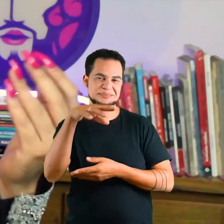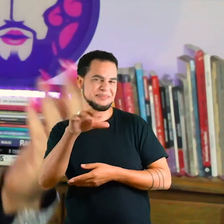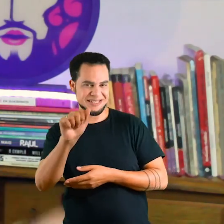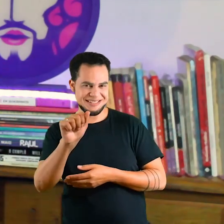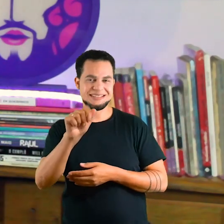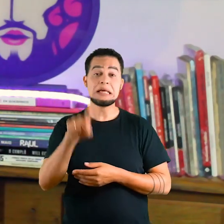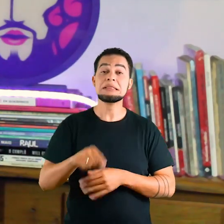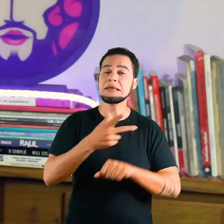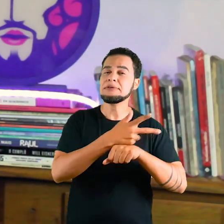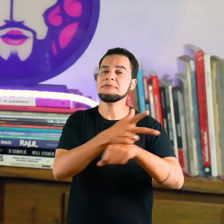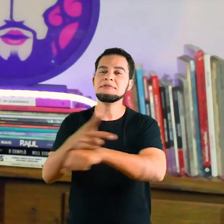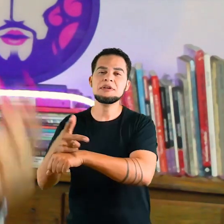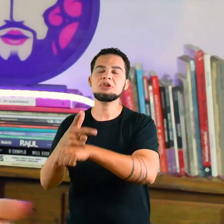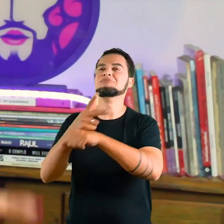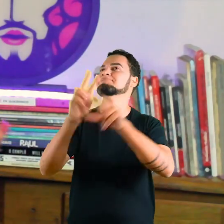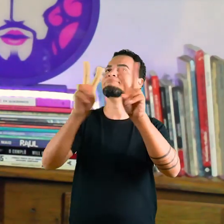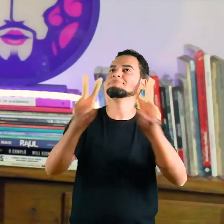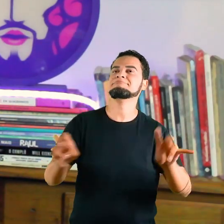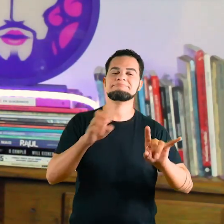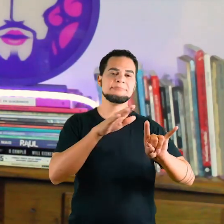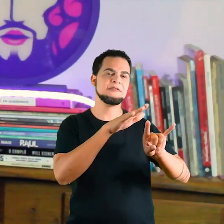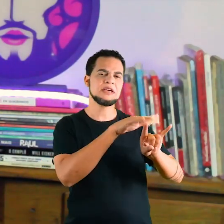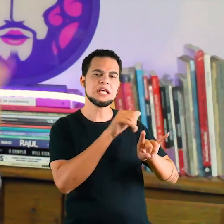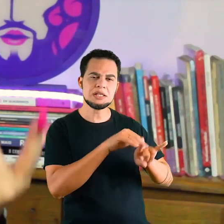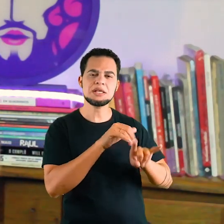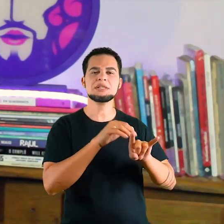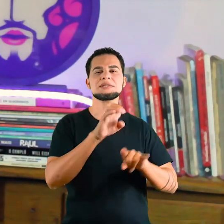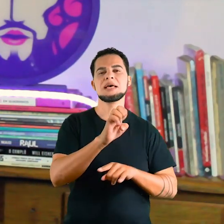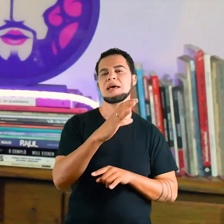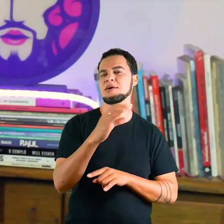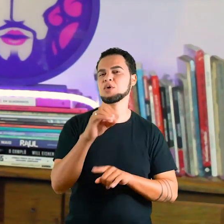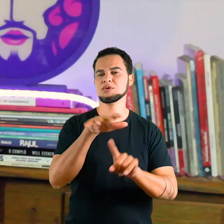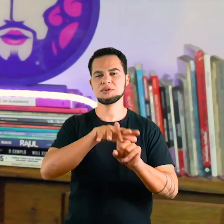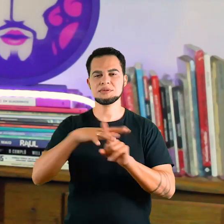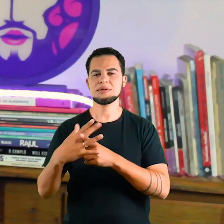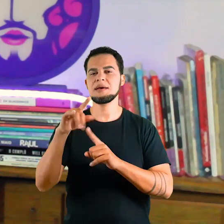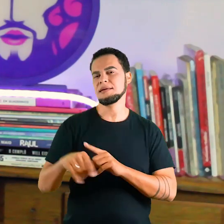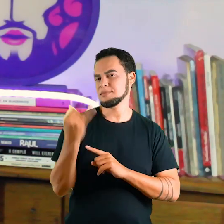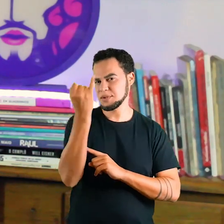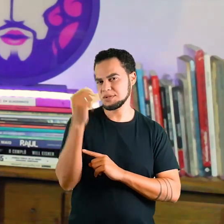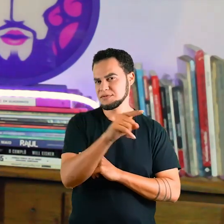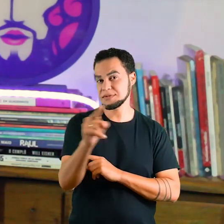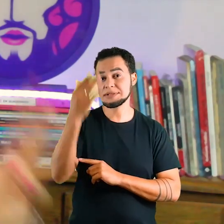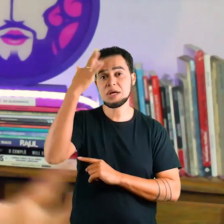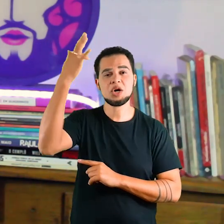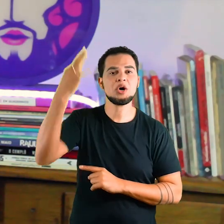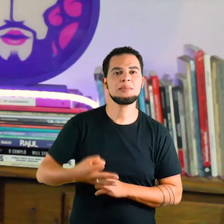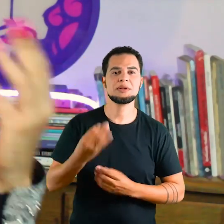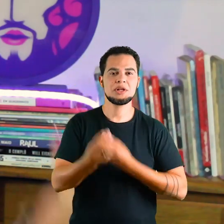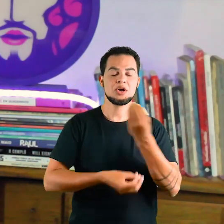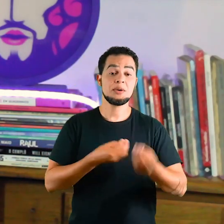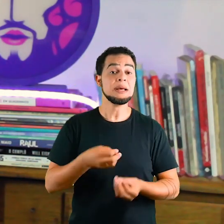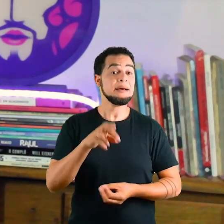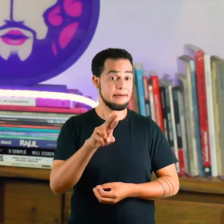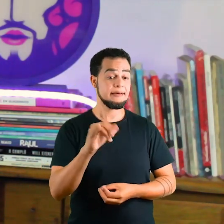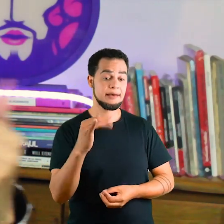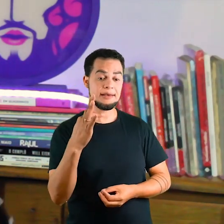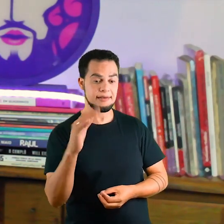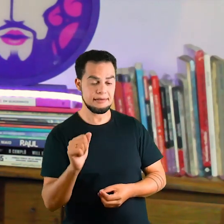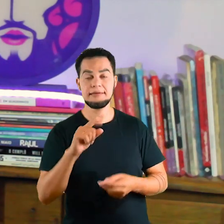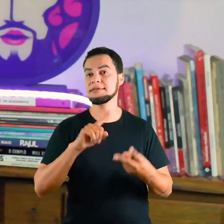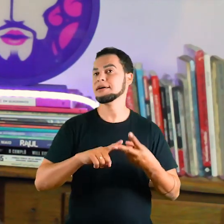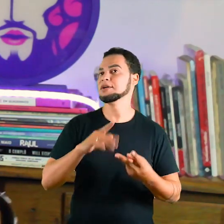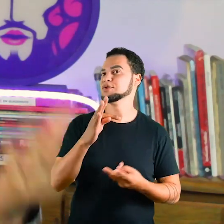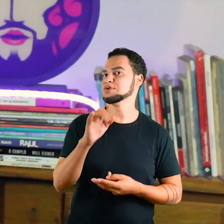Fernandes, que tem vídeos no canal sobre a temática de veganismo, de ecossocialismo também, que vale a pena pra vocês entenderem o rolê. Tem a Rita Vorhant,